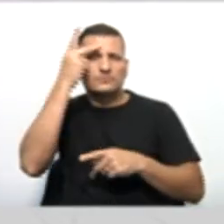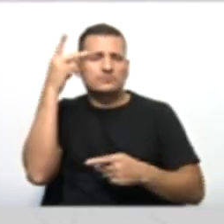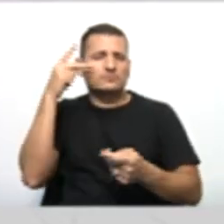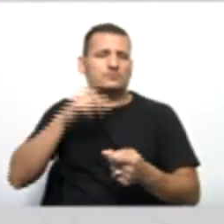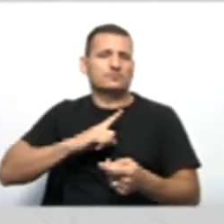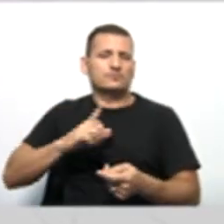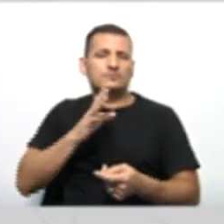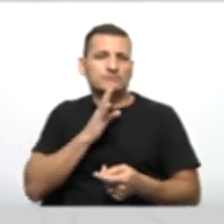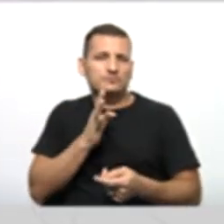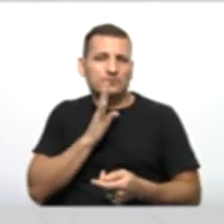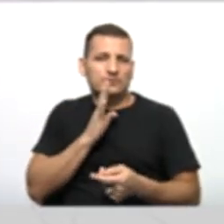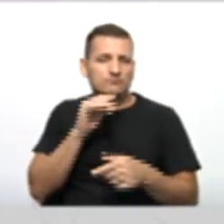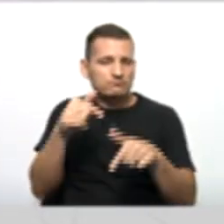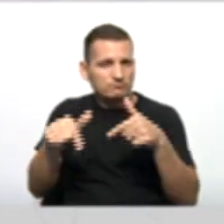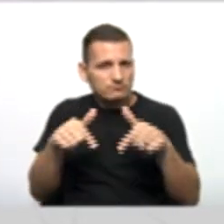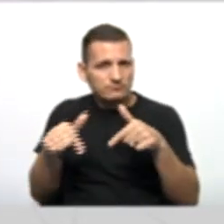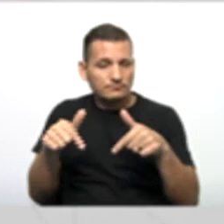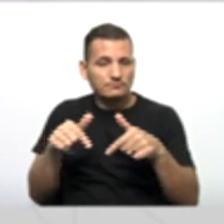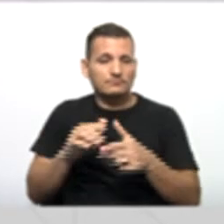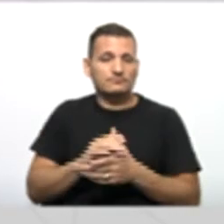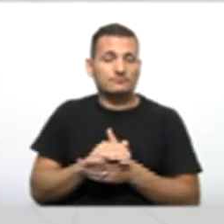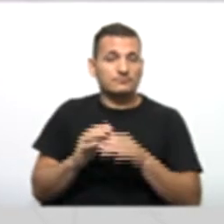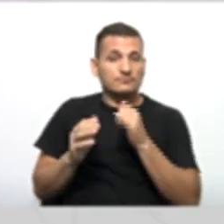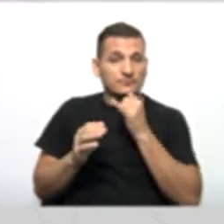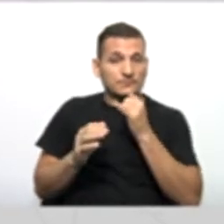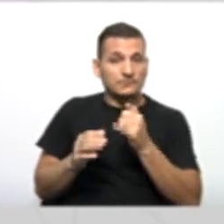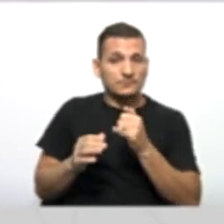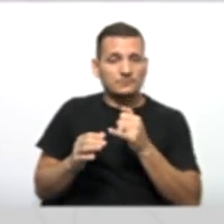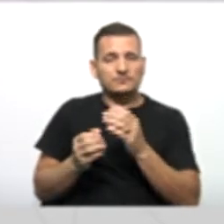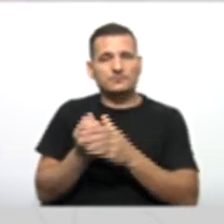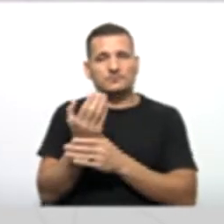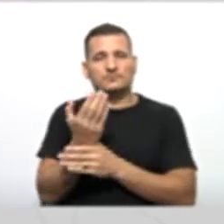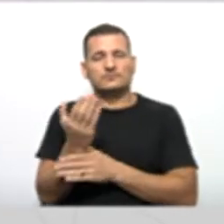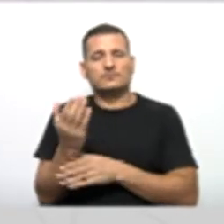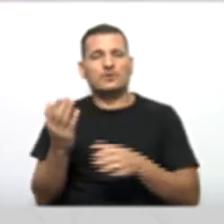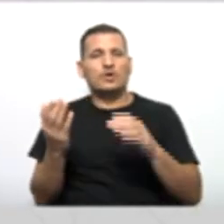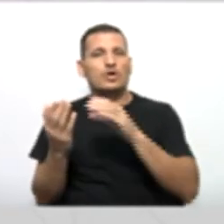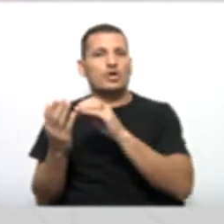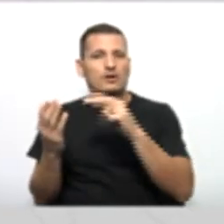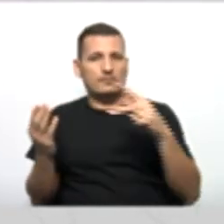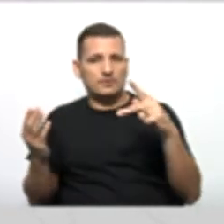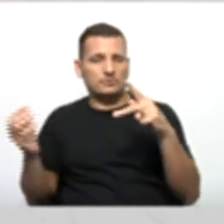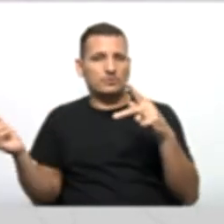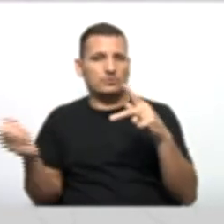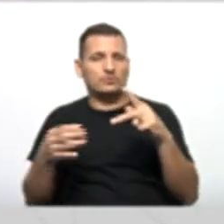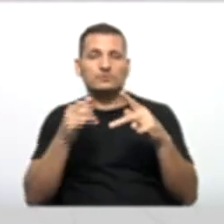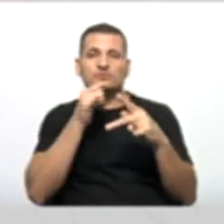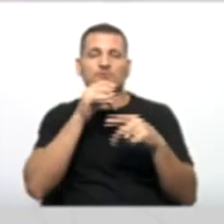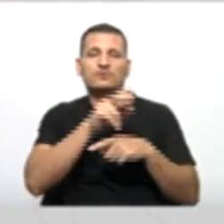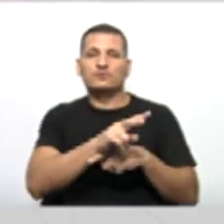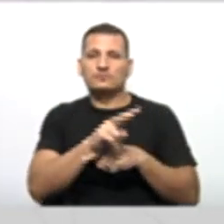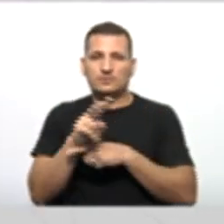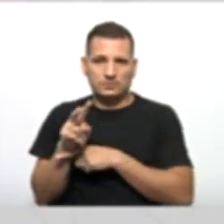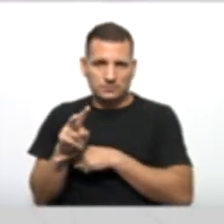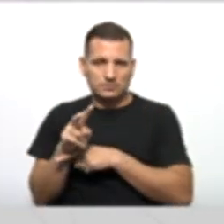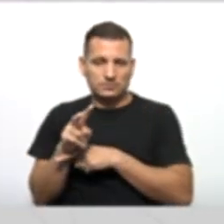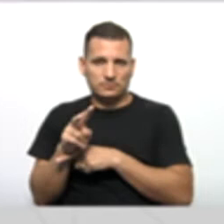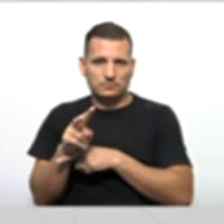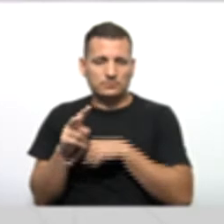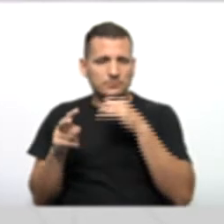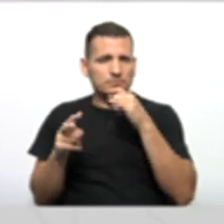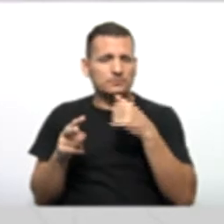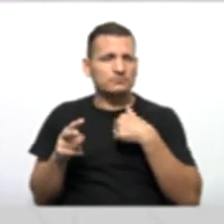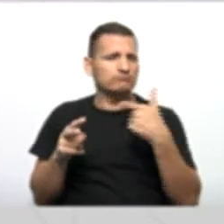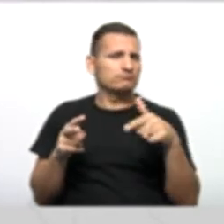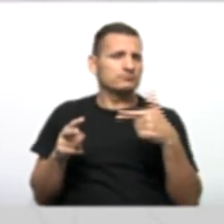das atividades, certo? Se a gente vai lá formar uma nova cooperativa, a gente vai pegar uma cooperativa de crédito, vai fundar uma cooperativa de crédito. Se eu não